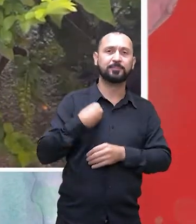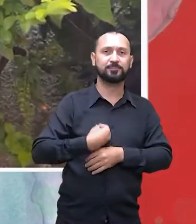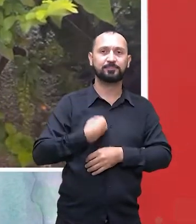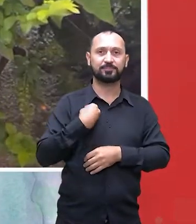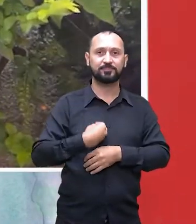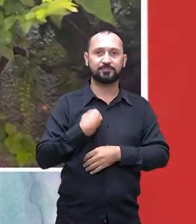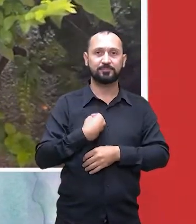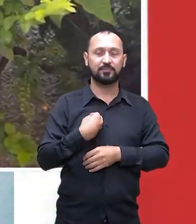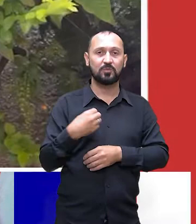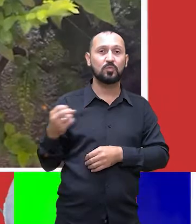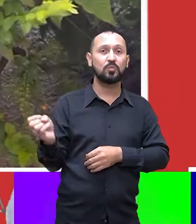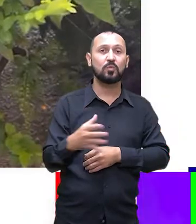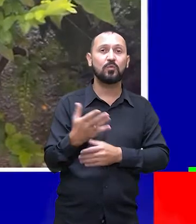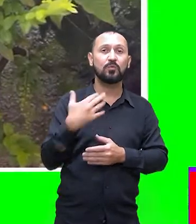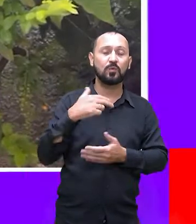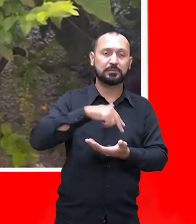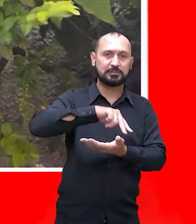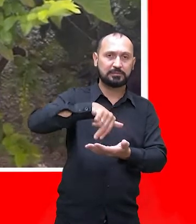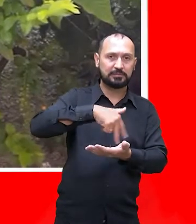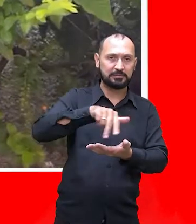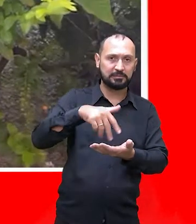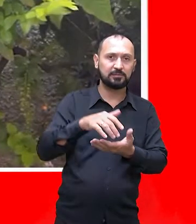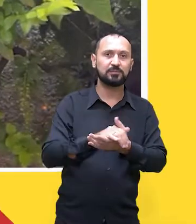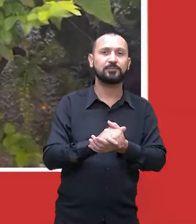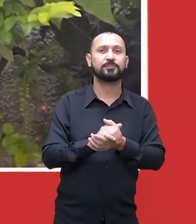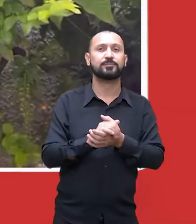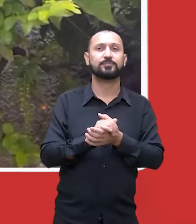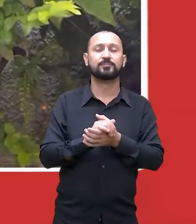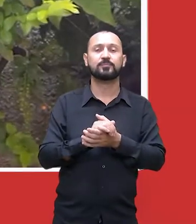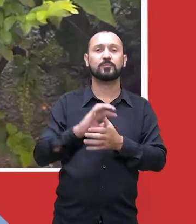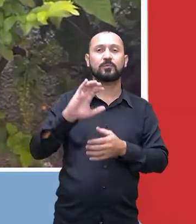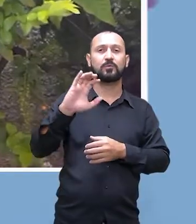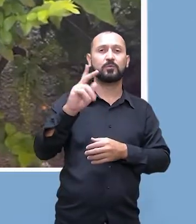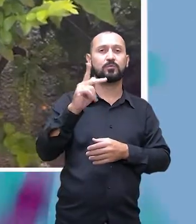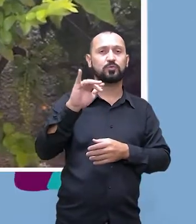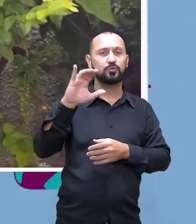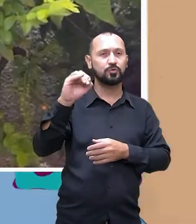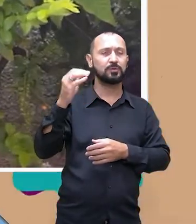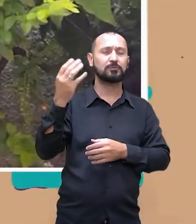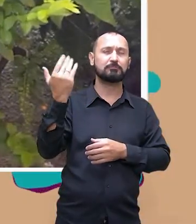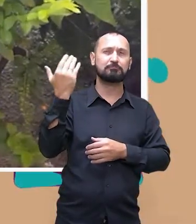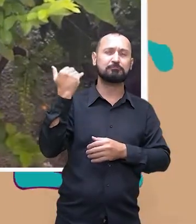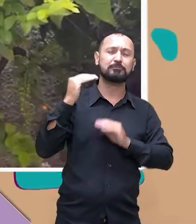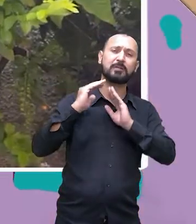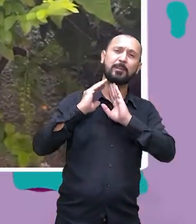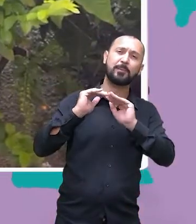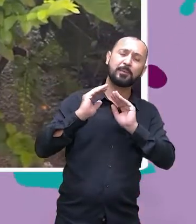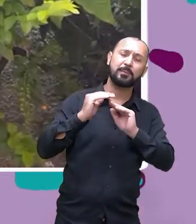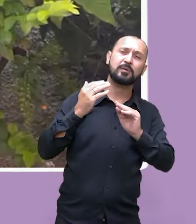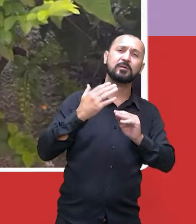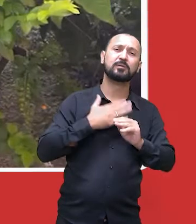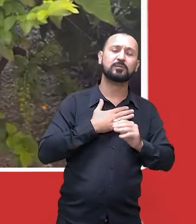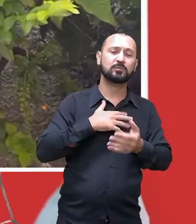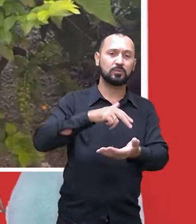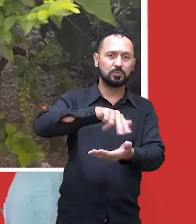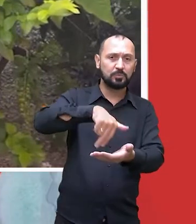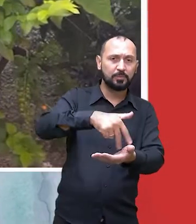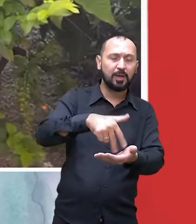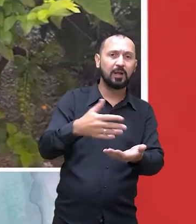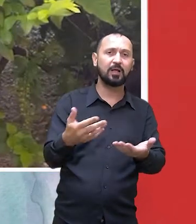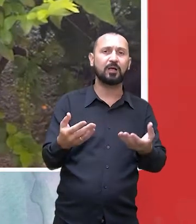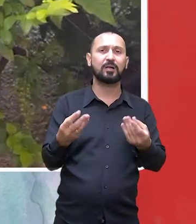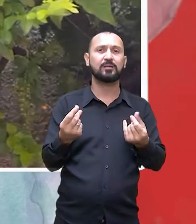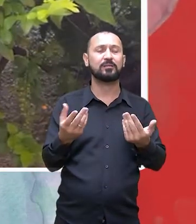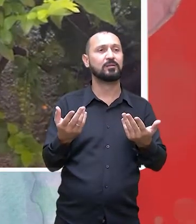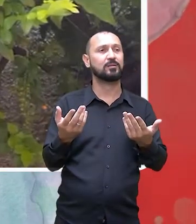muito presente na contemporaneidade, na dança contemporânea, né? E que o Chico já vinha pedindo há muito tempo dos intérpretes,